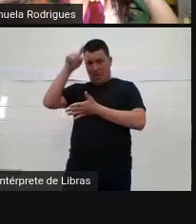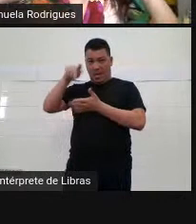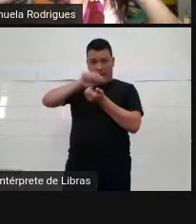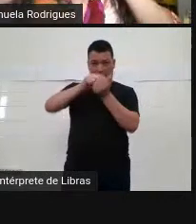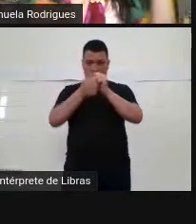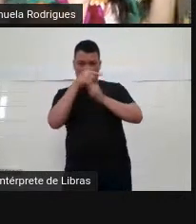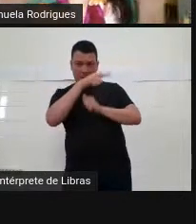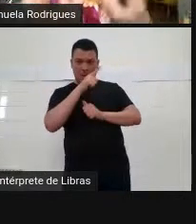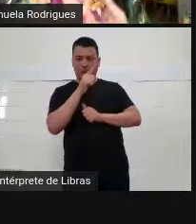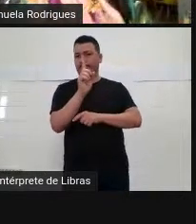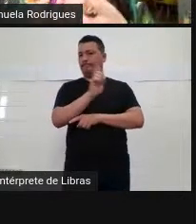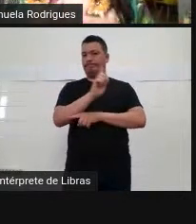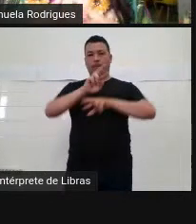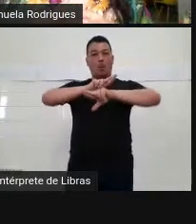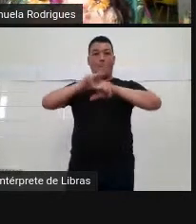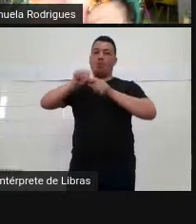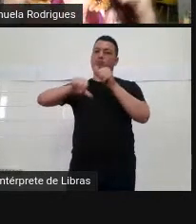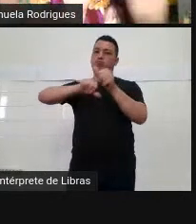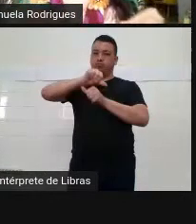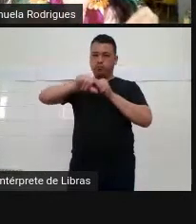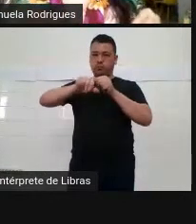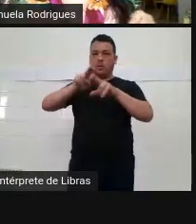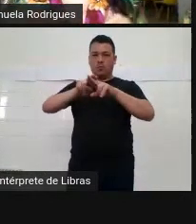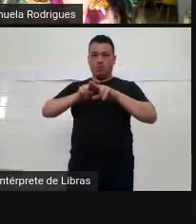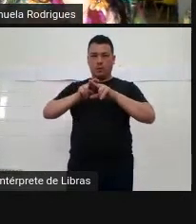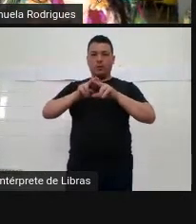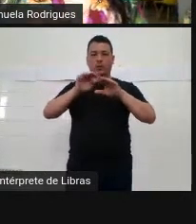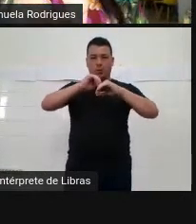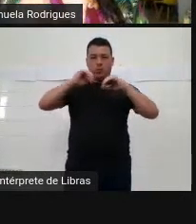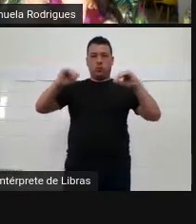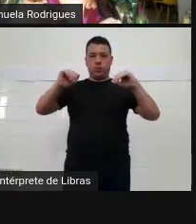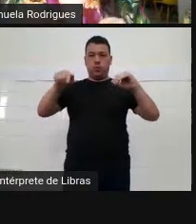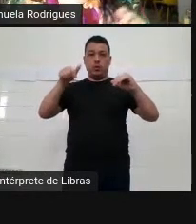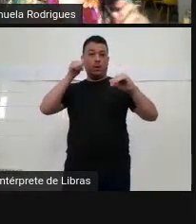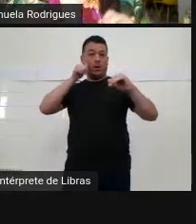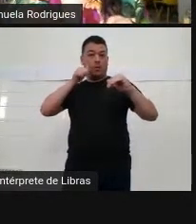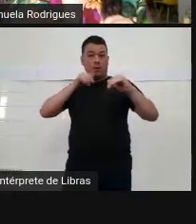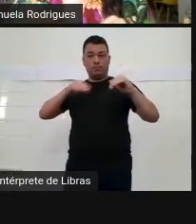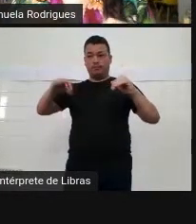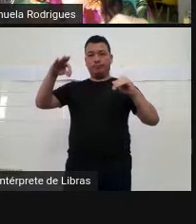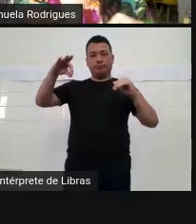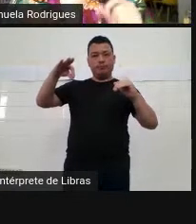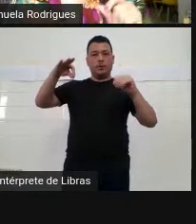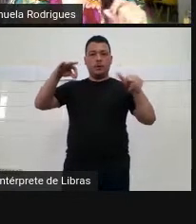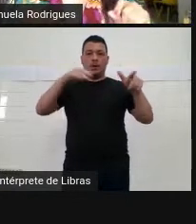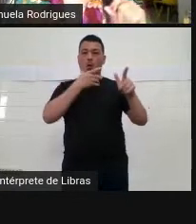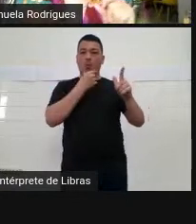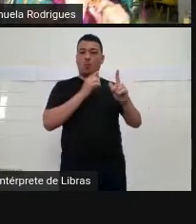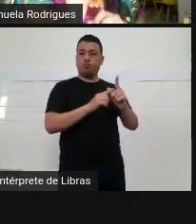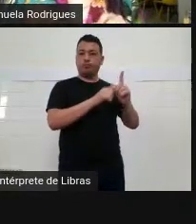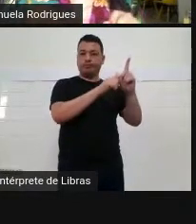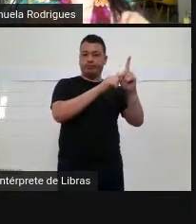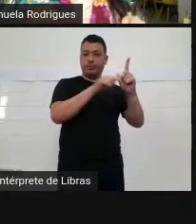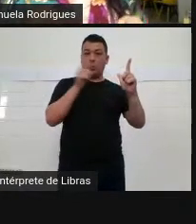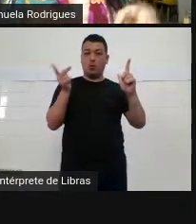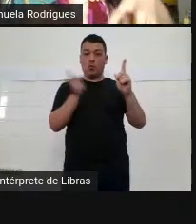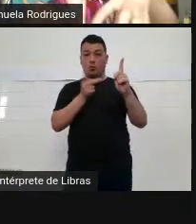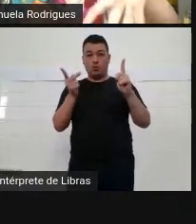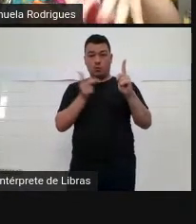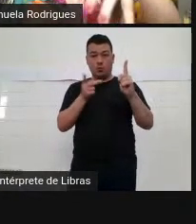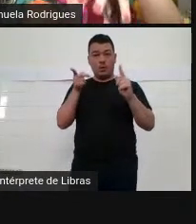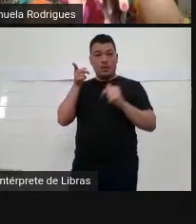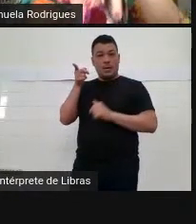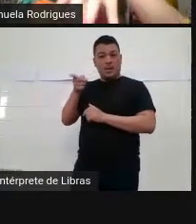vai reduzir de alguma forma o feminino para a dimensão, né,